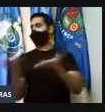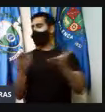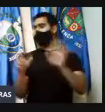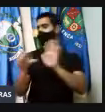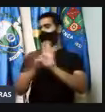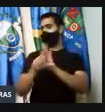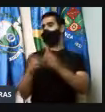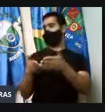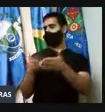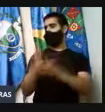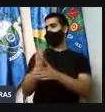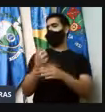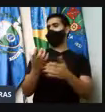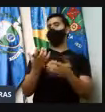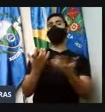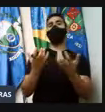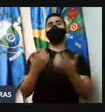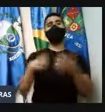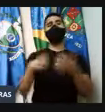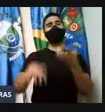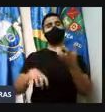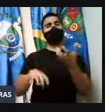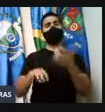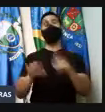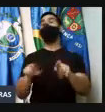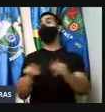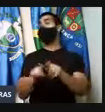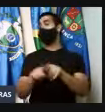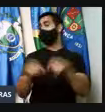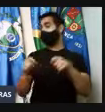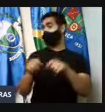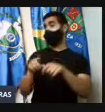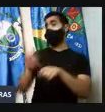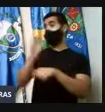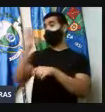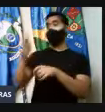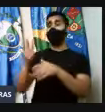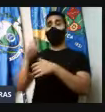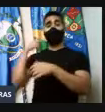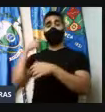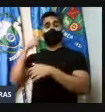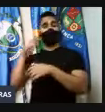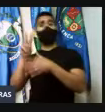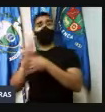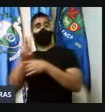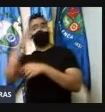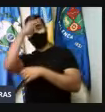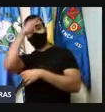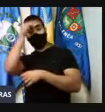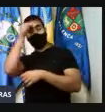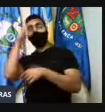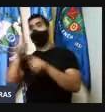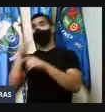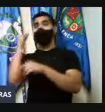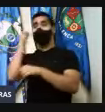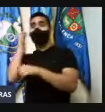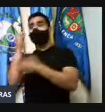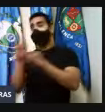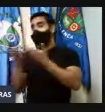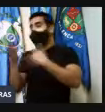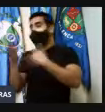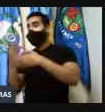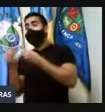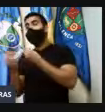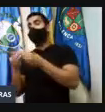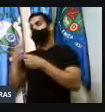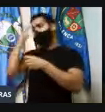foi aprovado no Congresso, agora cabe a nós, vereadores, prefeito, entendeu? Buscar as alternativas, buscar